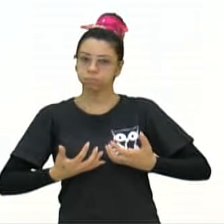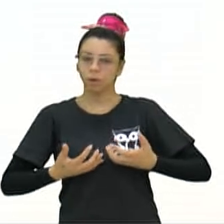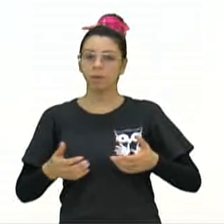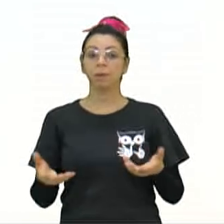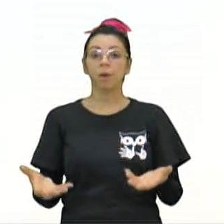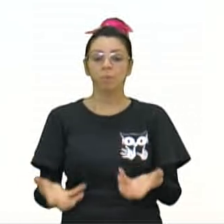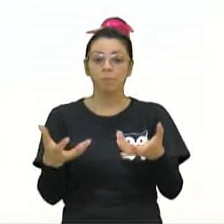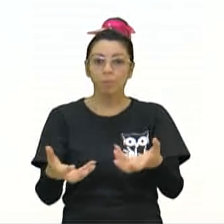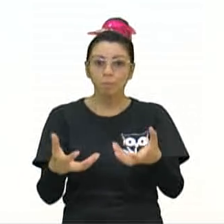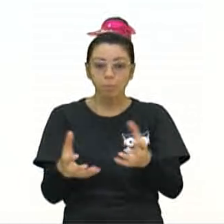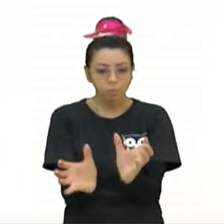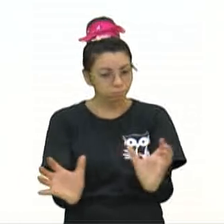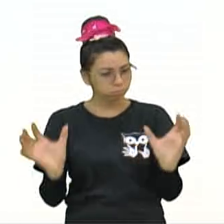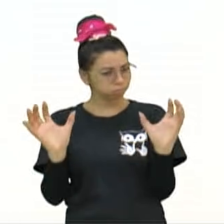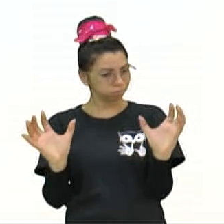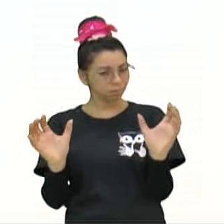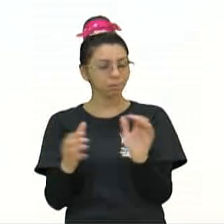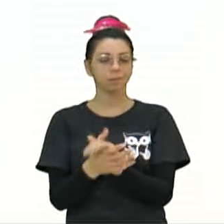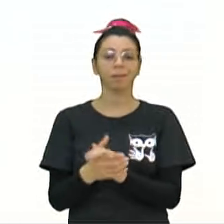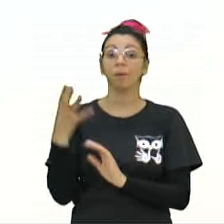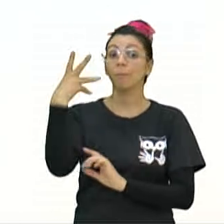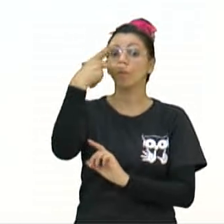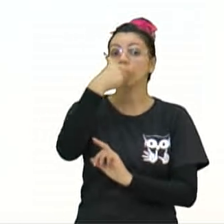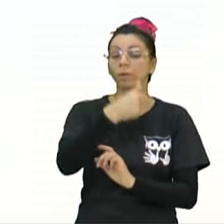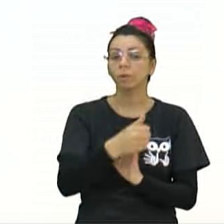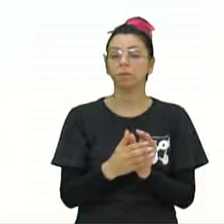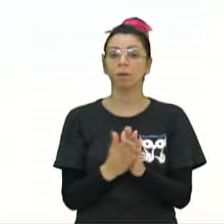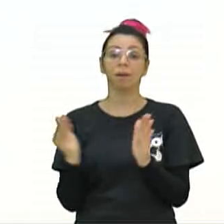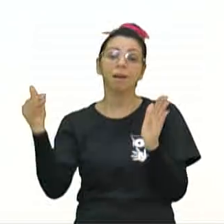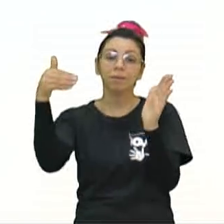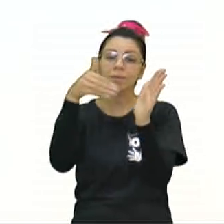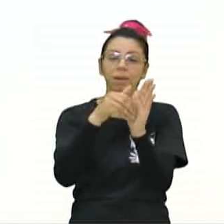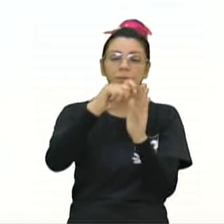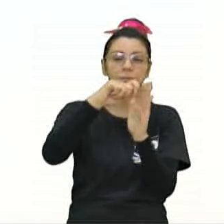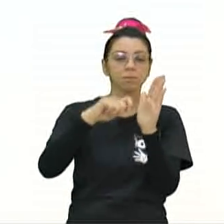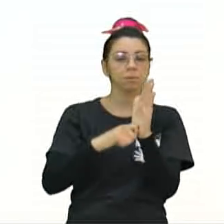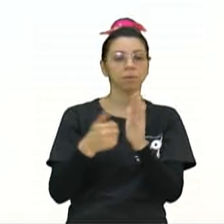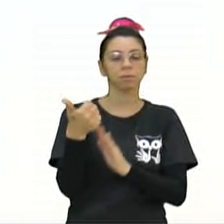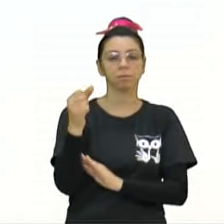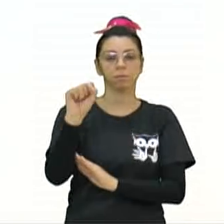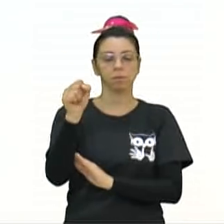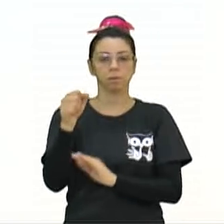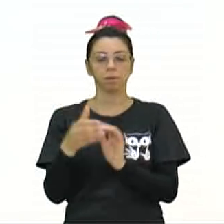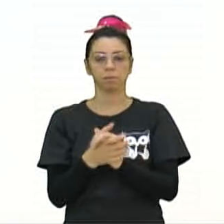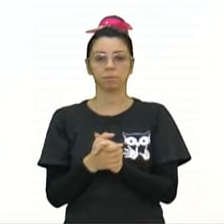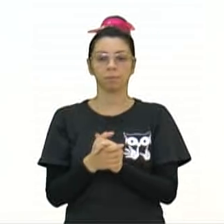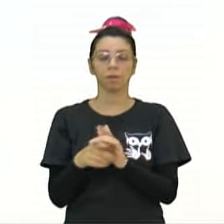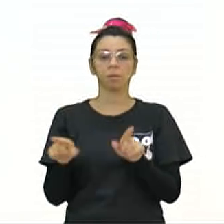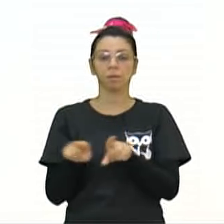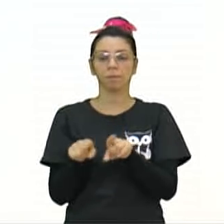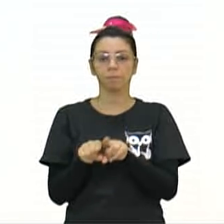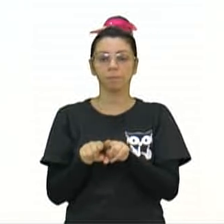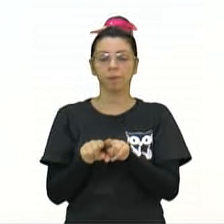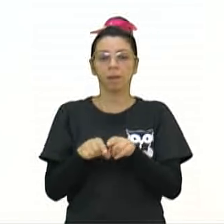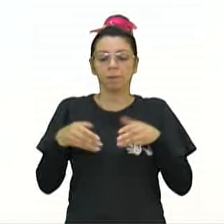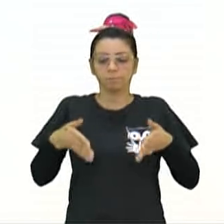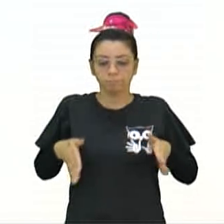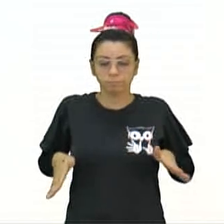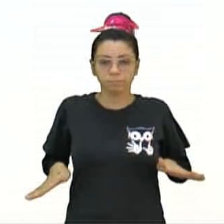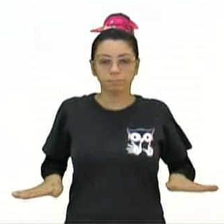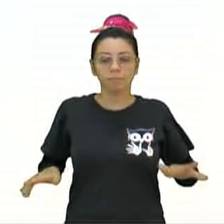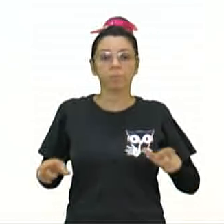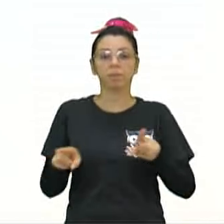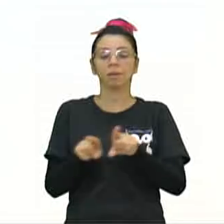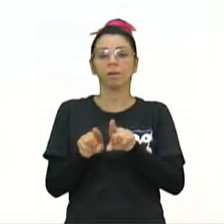se manteria até o final do século XVIII. Apesar dos vestidos volumosos, a cintura deveria ser marcada pelo uso